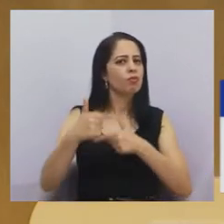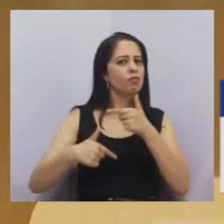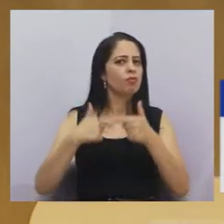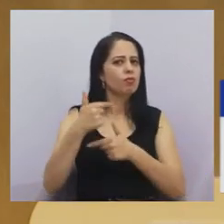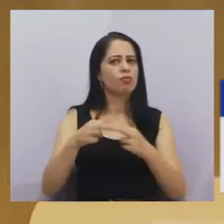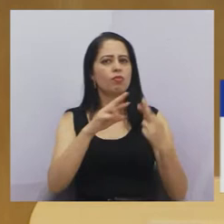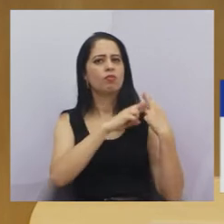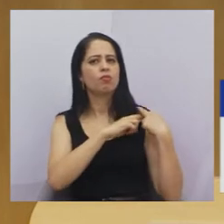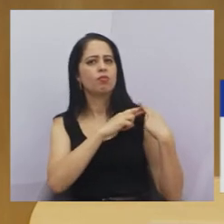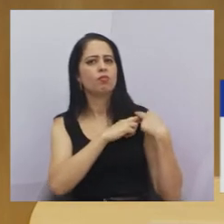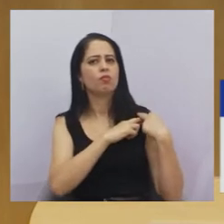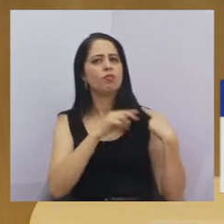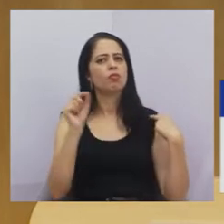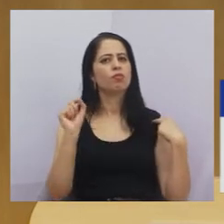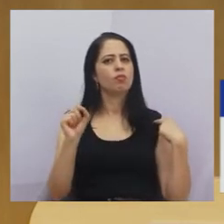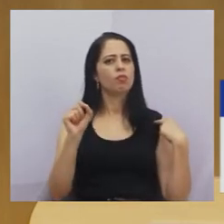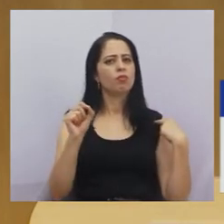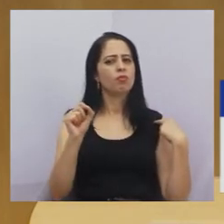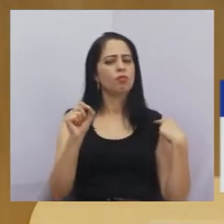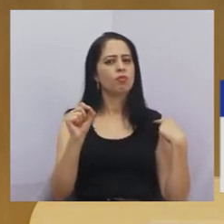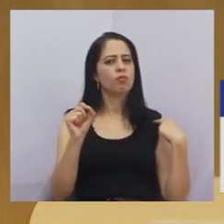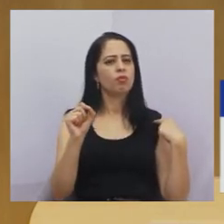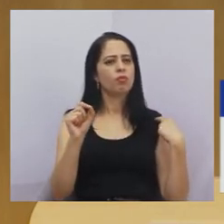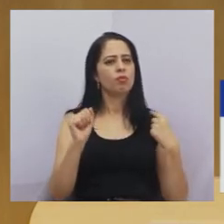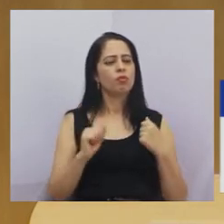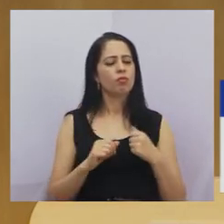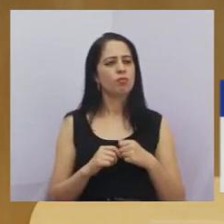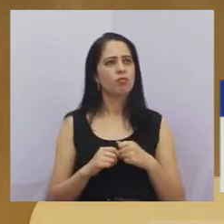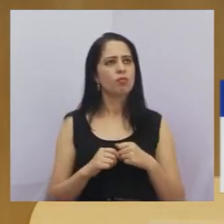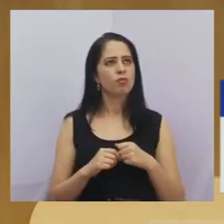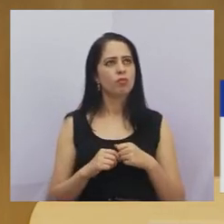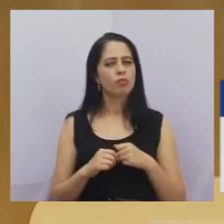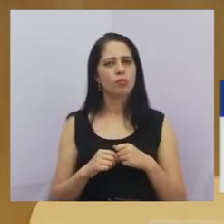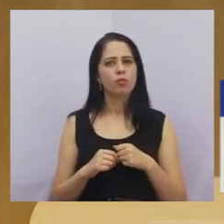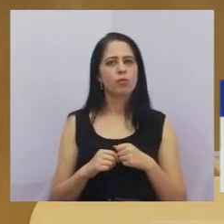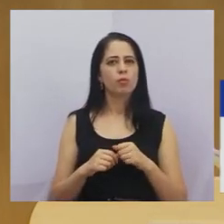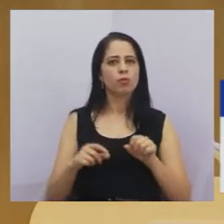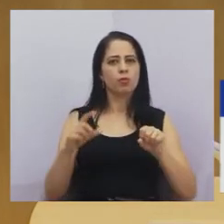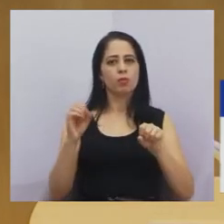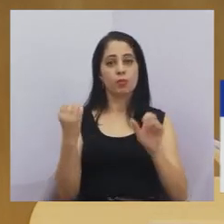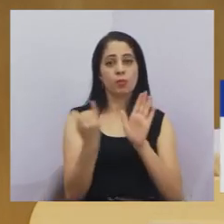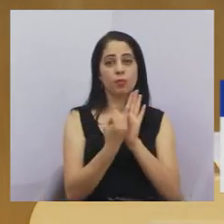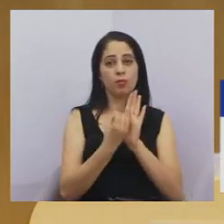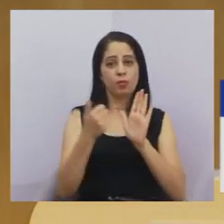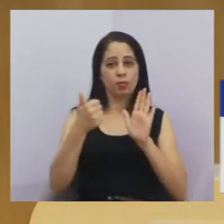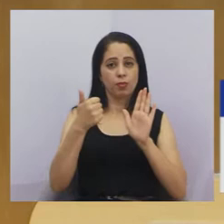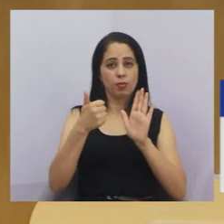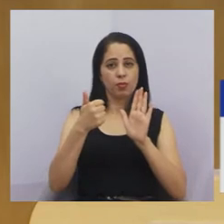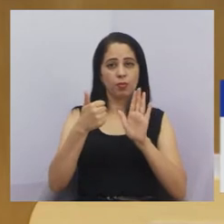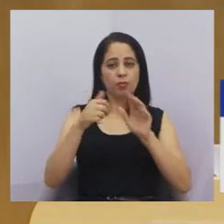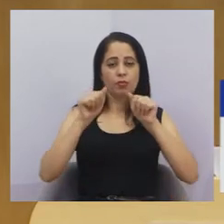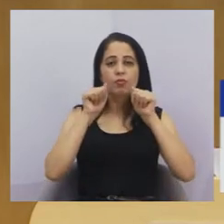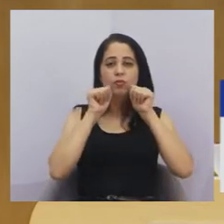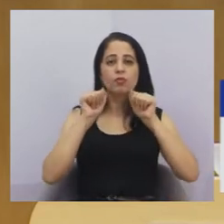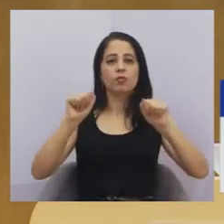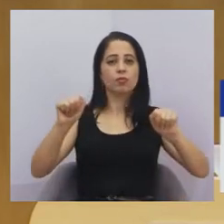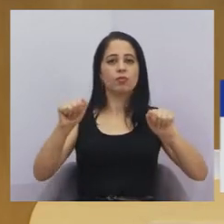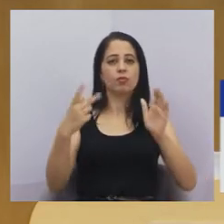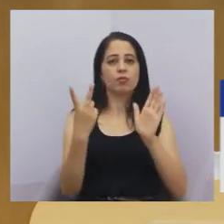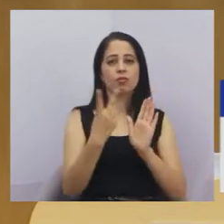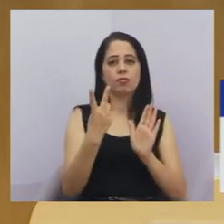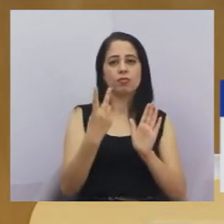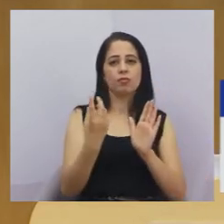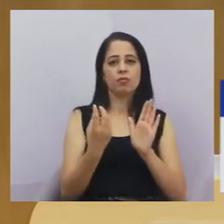sua responsabilidade apresenta a seguinte estrutura administrativa básica. Inciso 1º, assessoria. Inciso